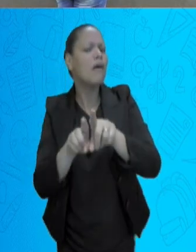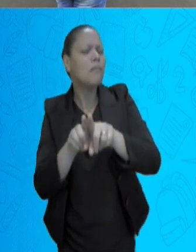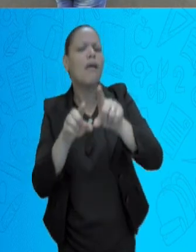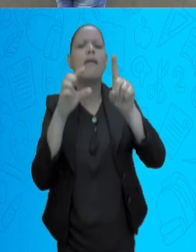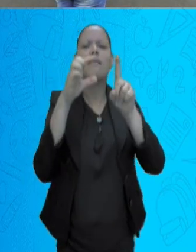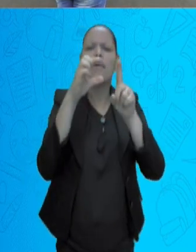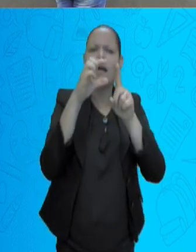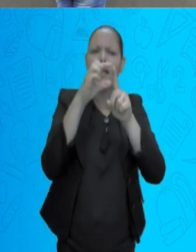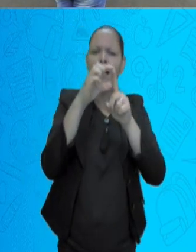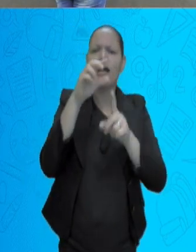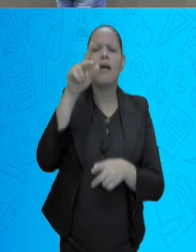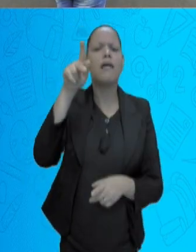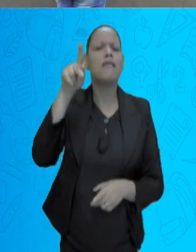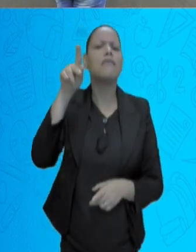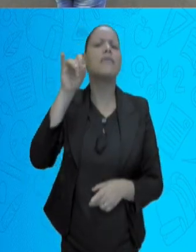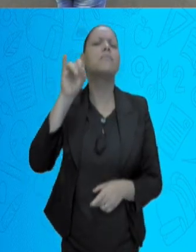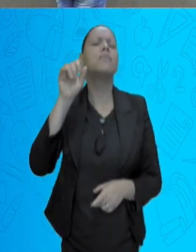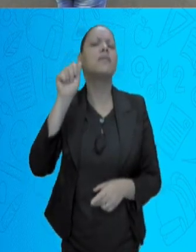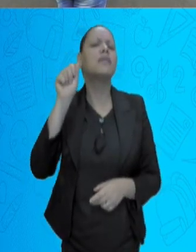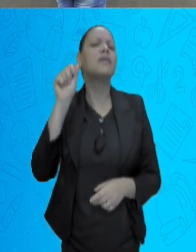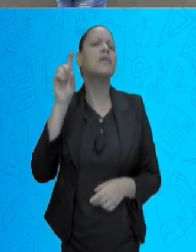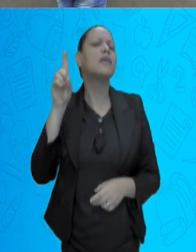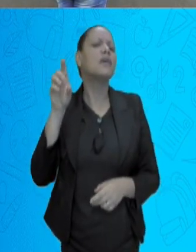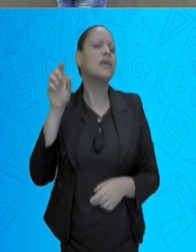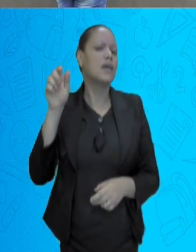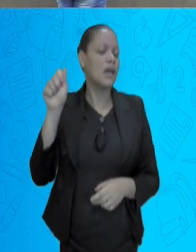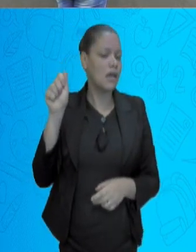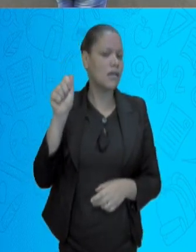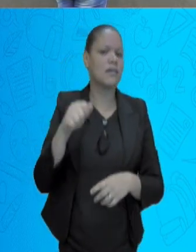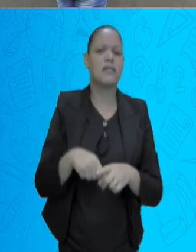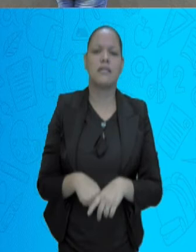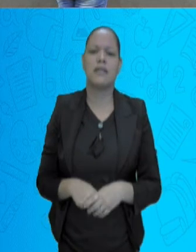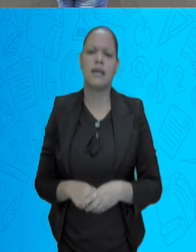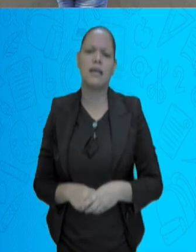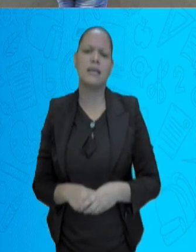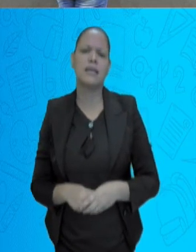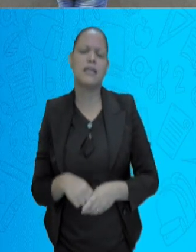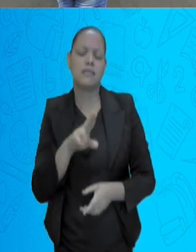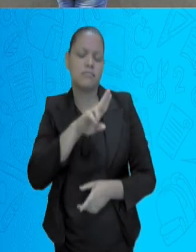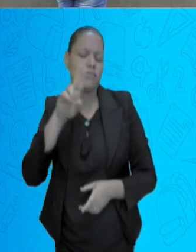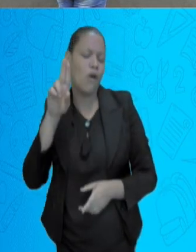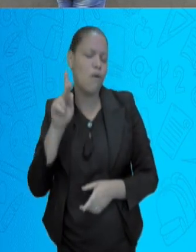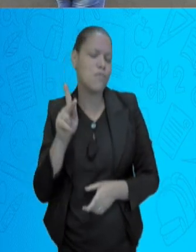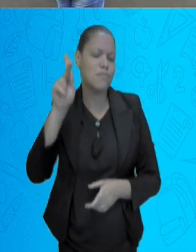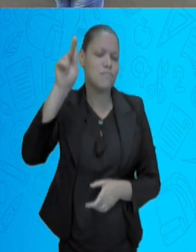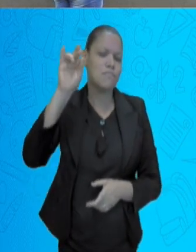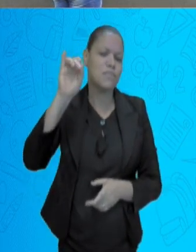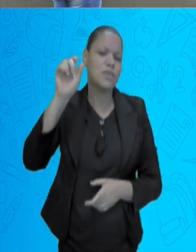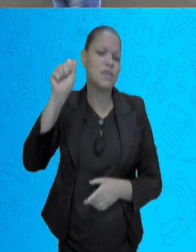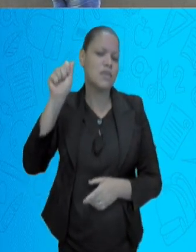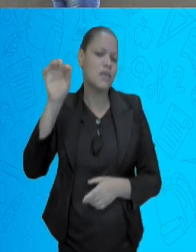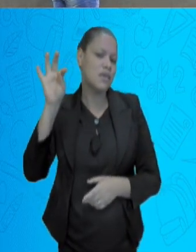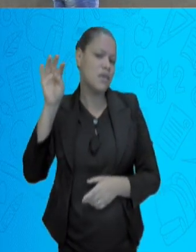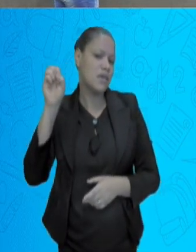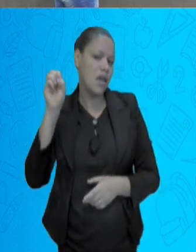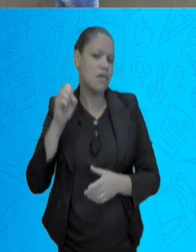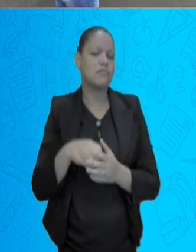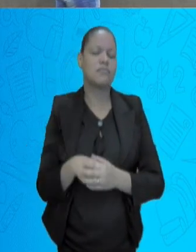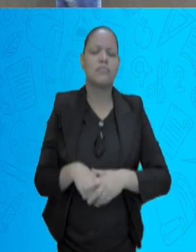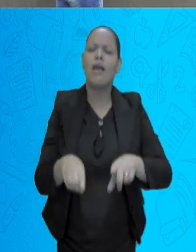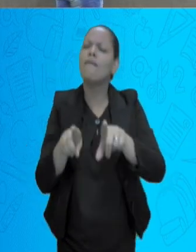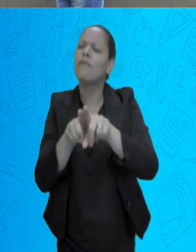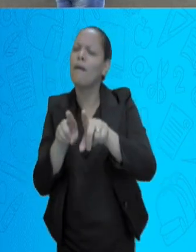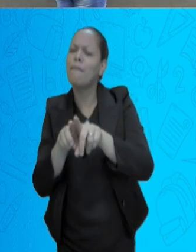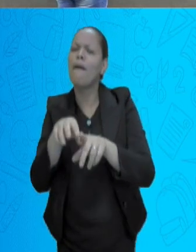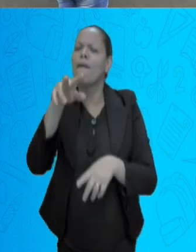separou o encontro vocálico, o I e o A, e nós chamamos de hiato. País também